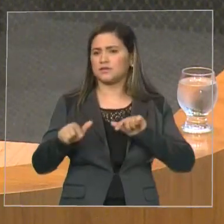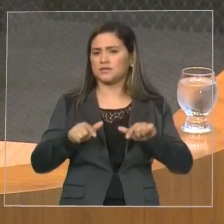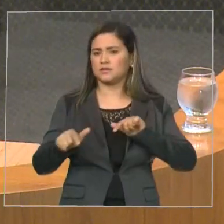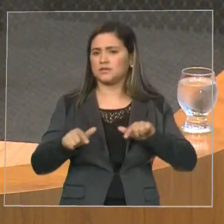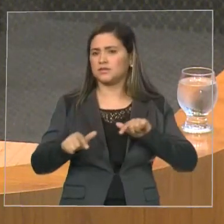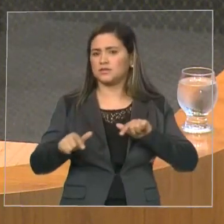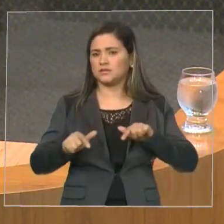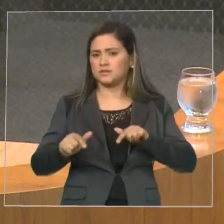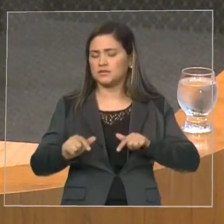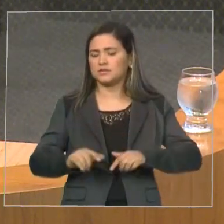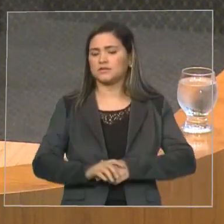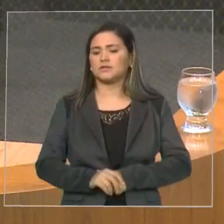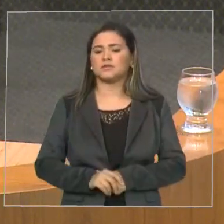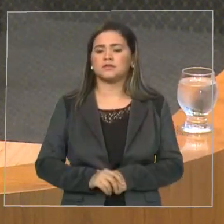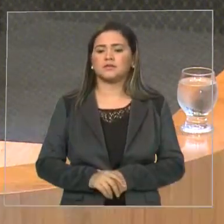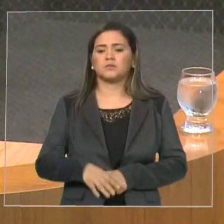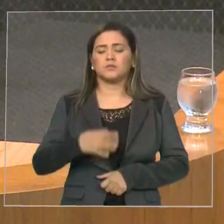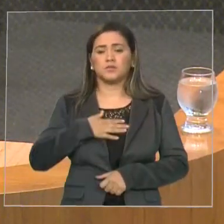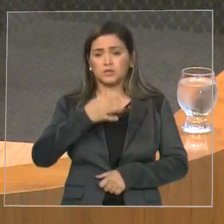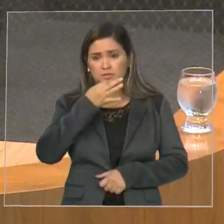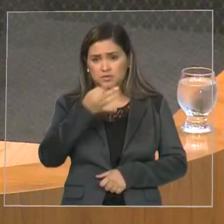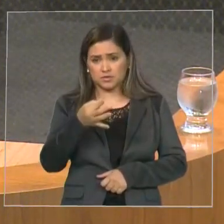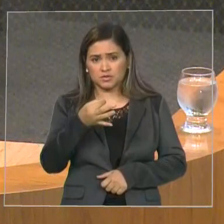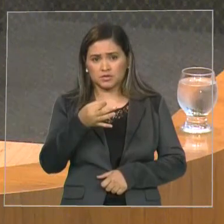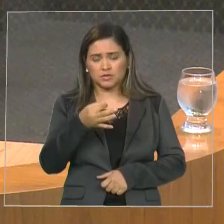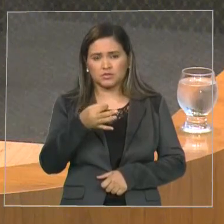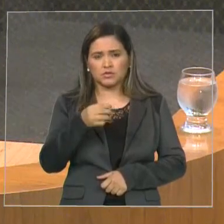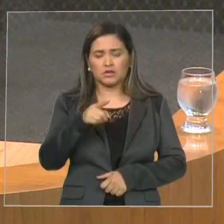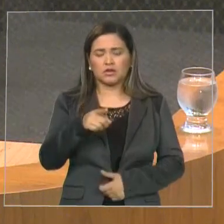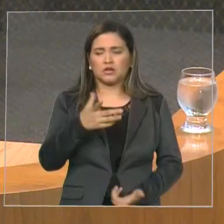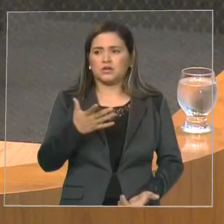deputada Graça Paz, do meu ponto de vista, é uma porta.